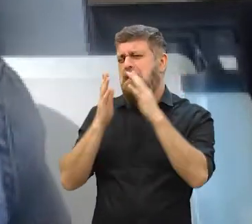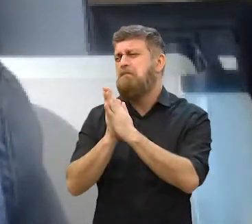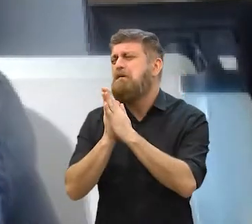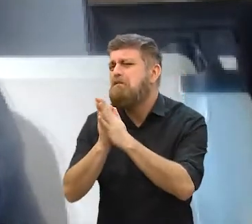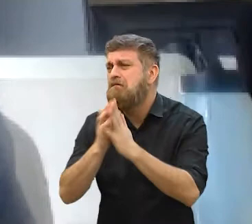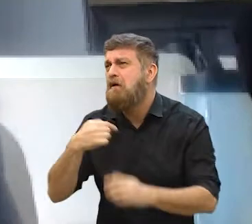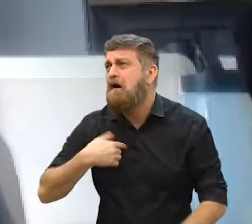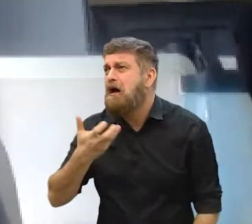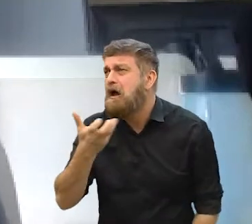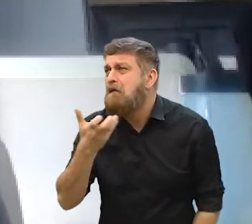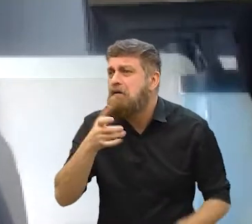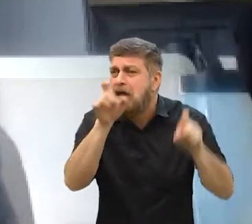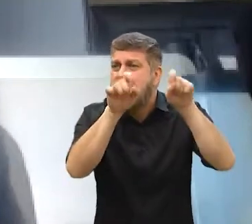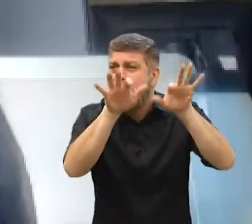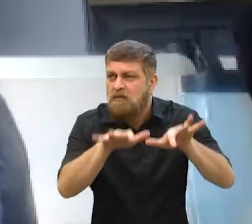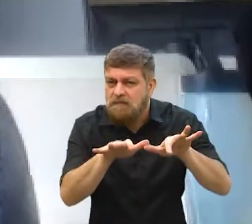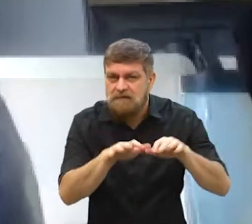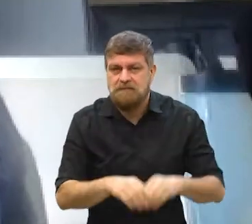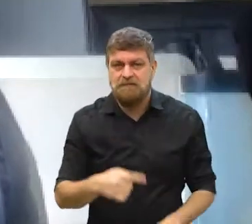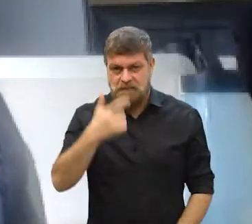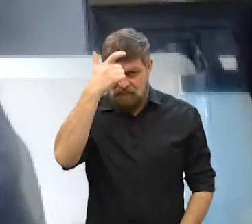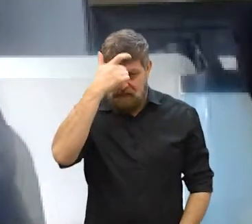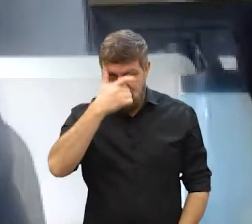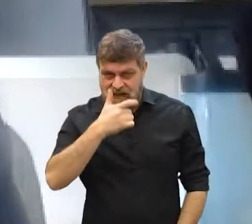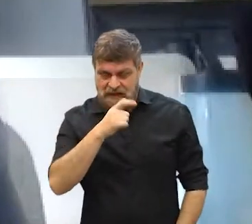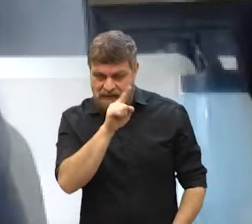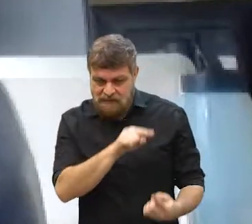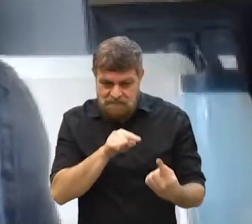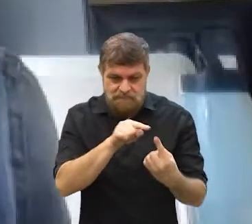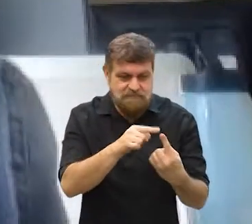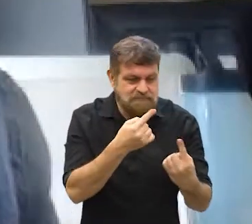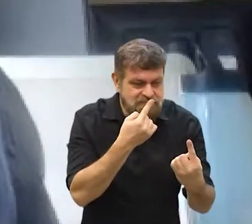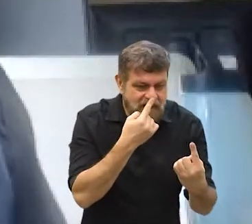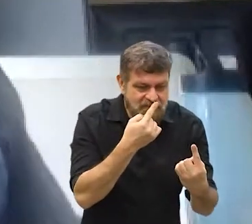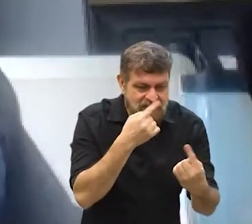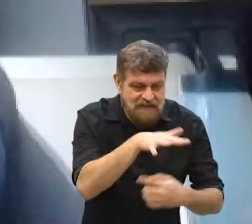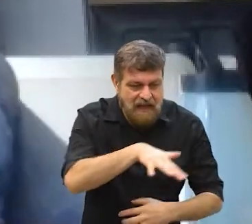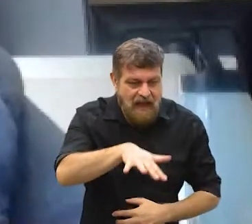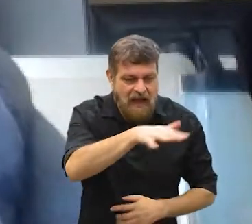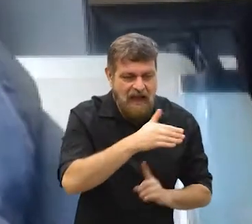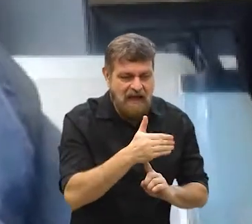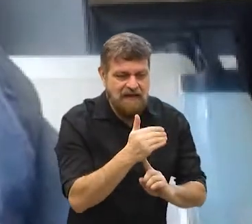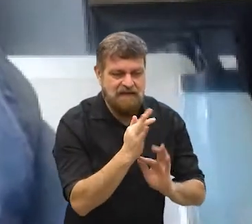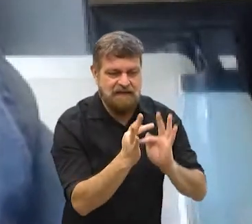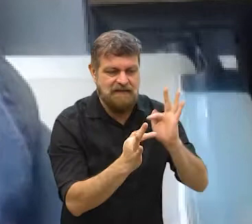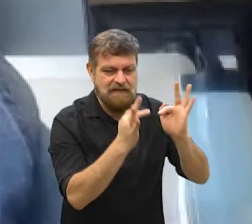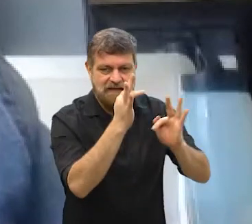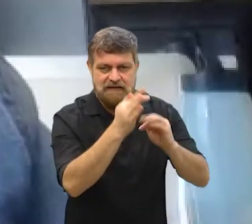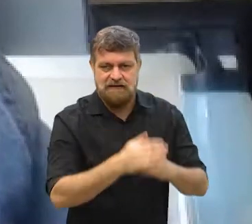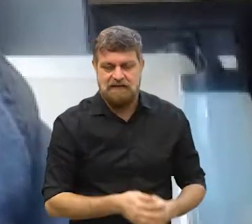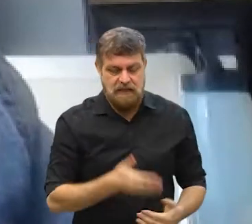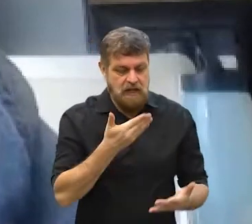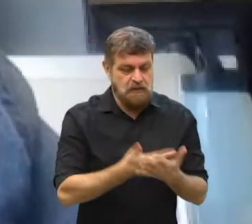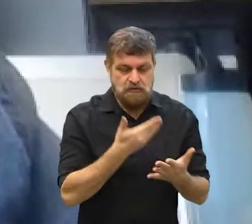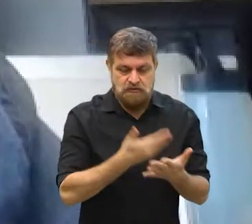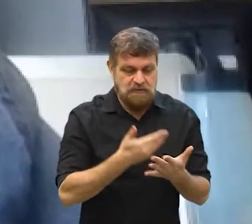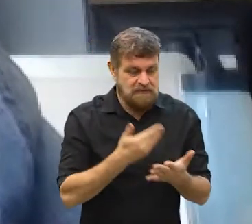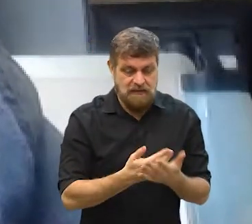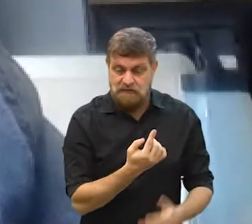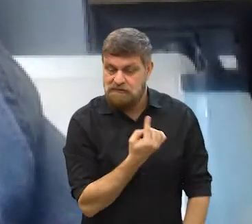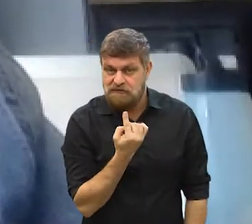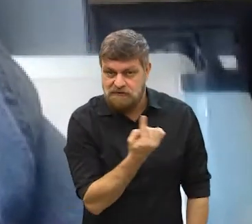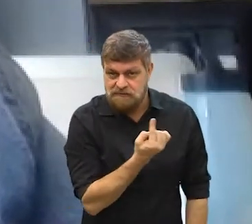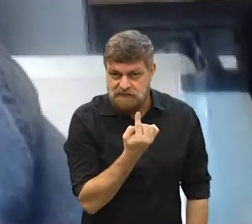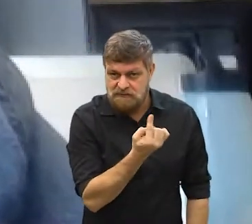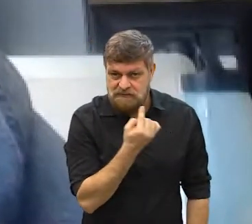eu comecei a me envolver muito na área de tecnologia, sendo mais autodidata aí com programação,